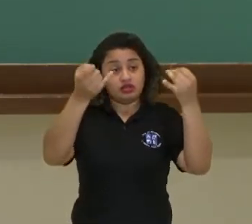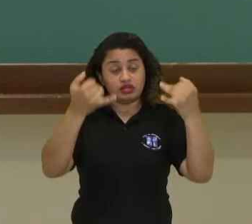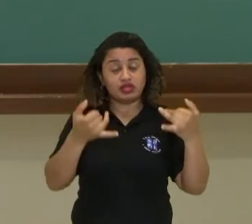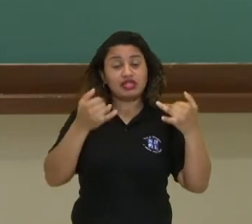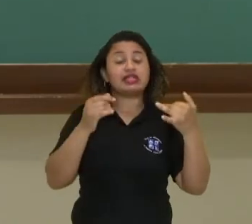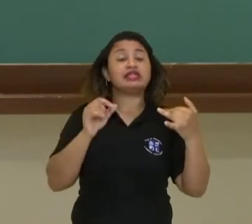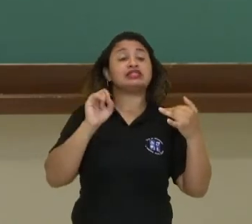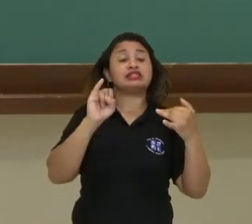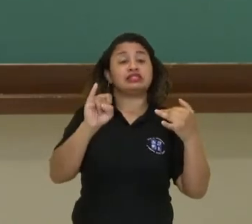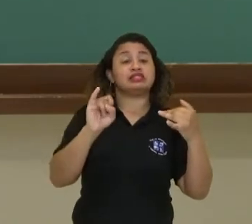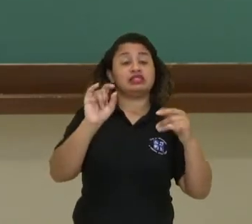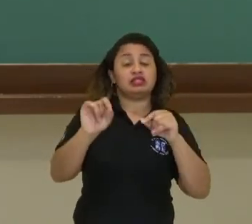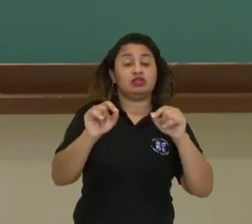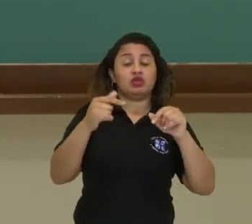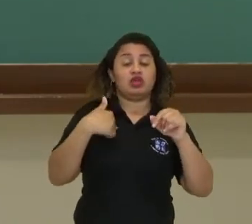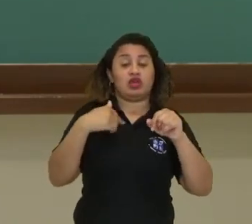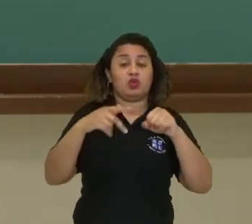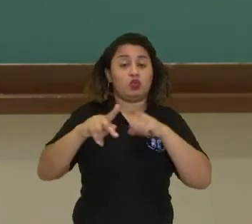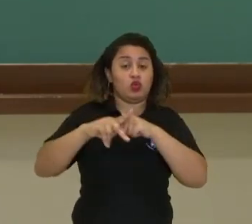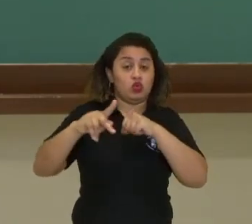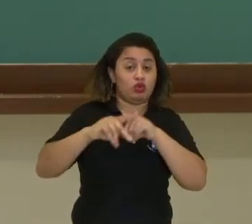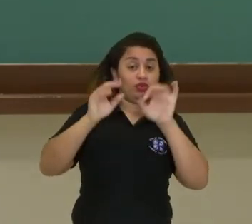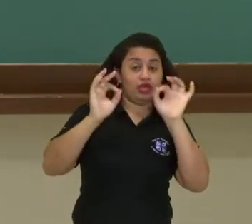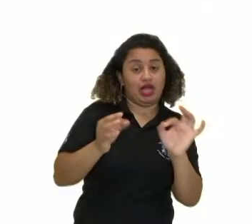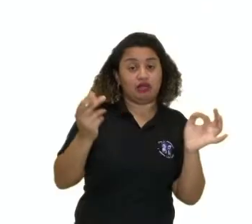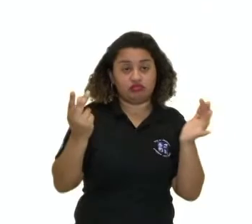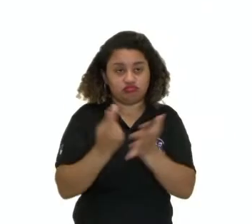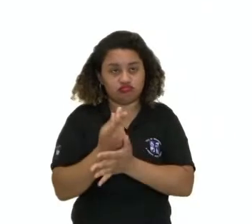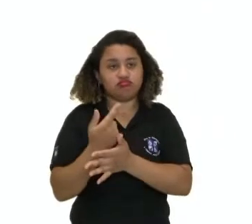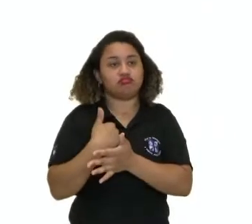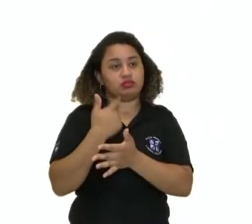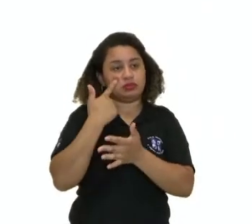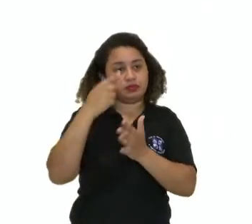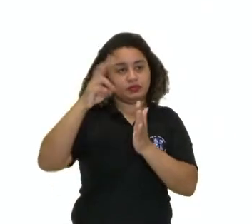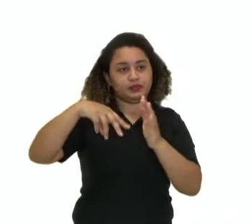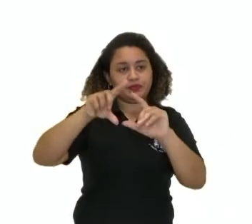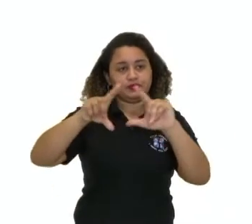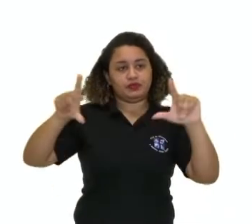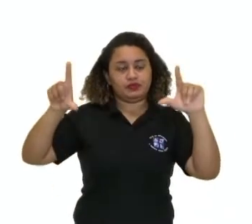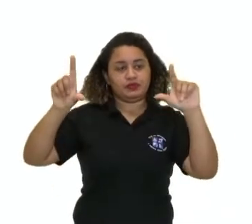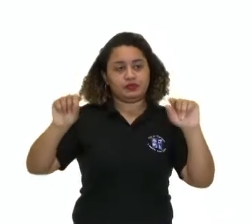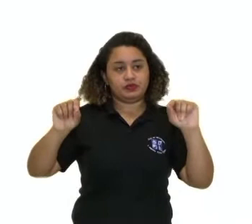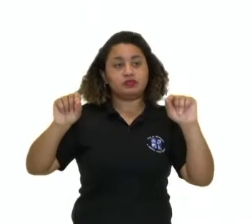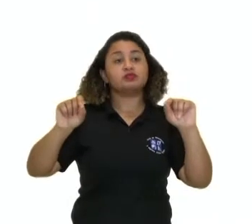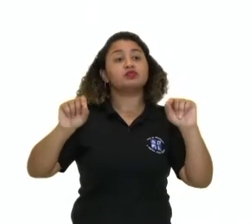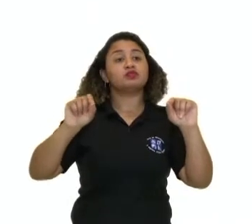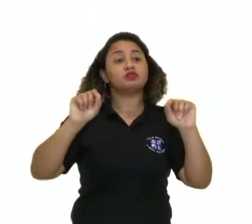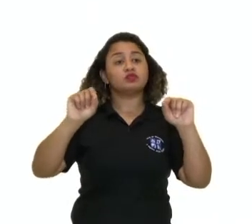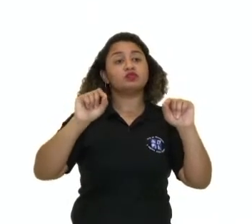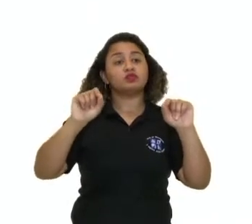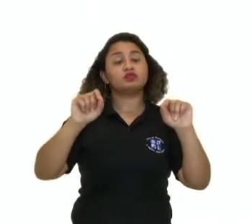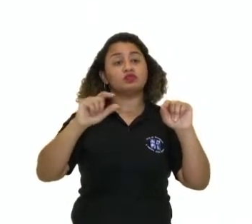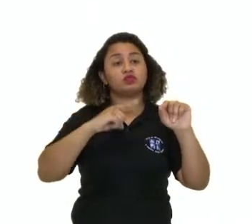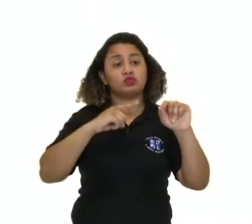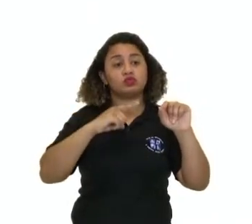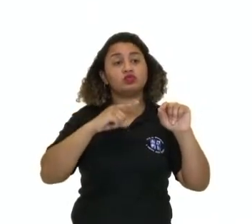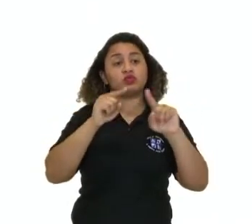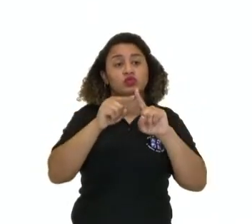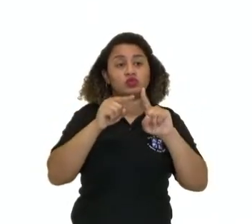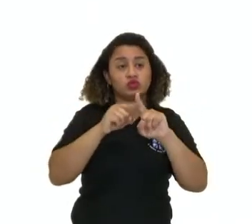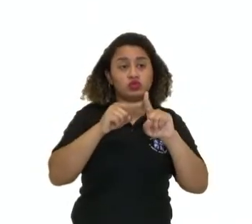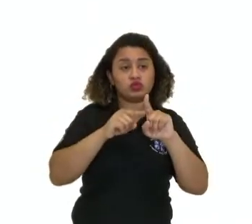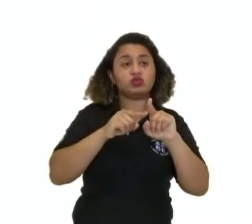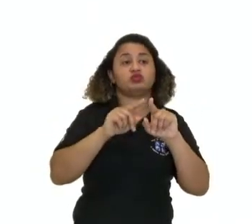você vai justificar a colocação do pronome tá Leia o trecho abaixo o pronome o pronome possessivo